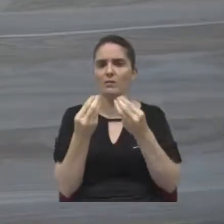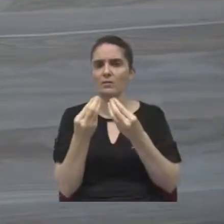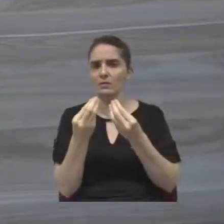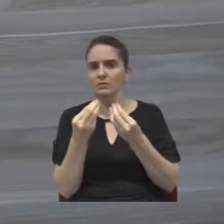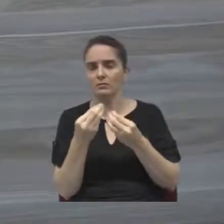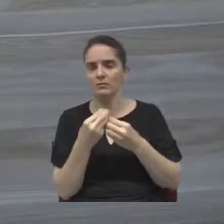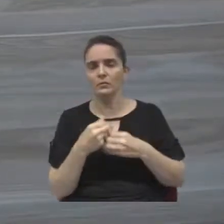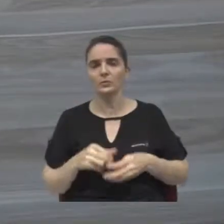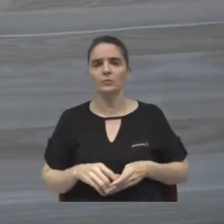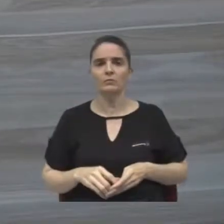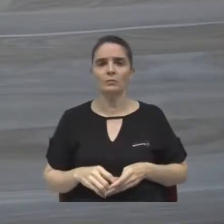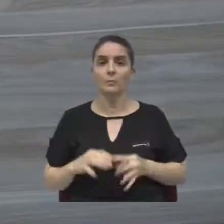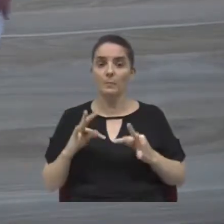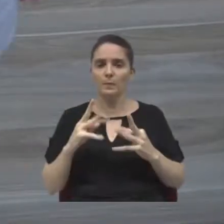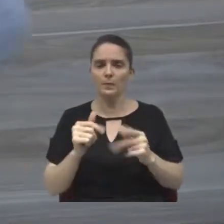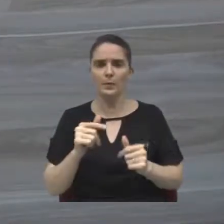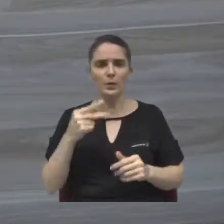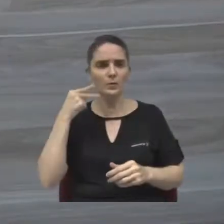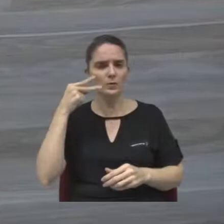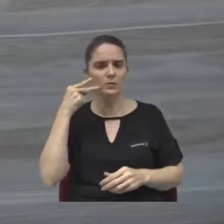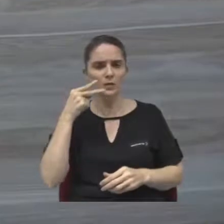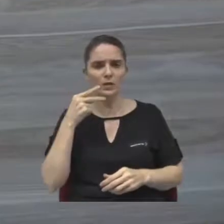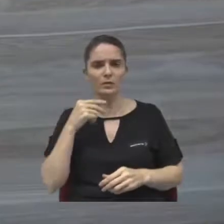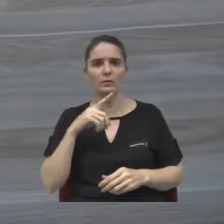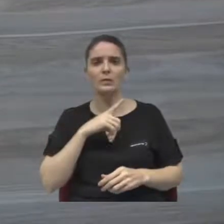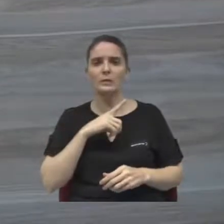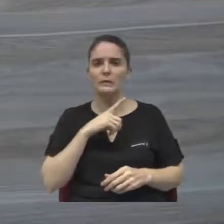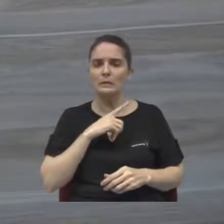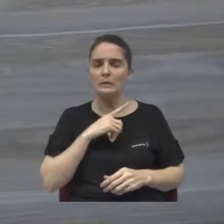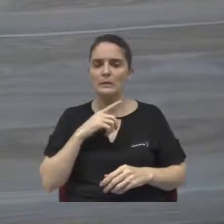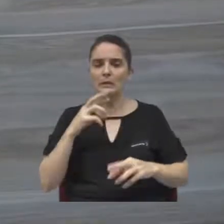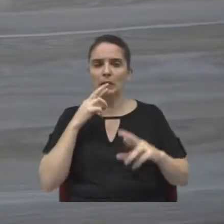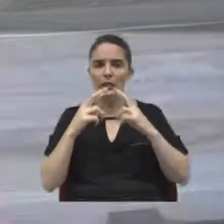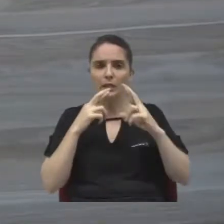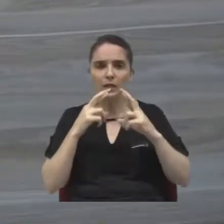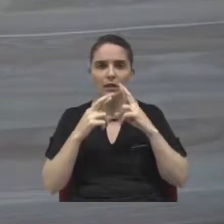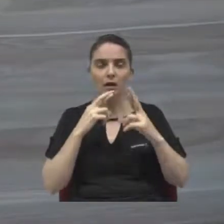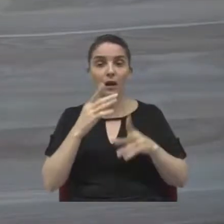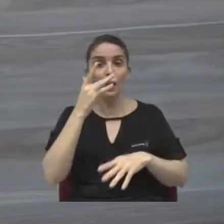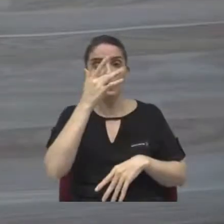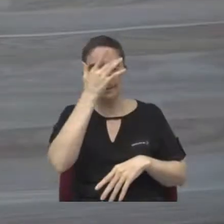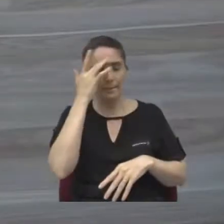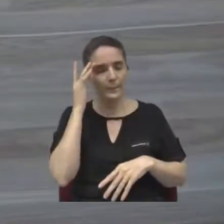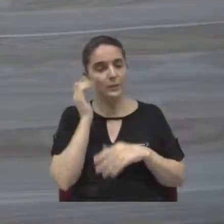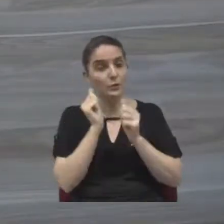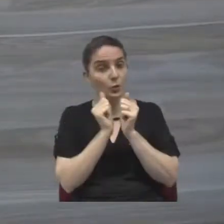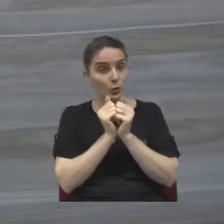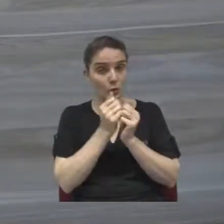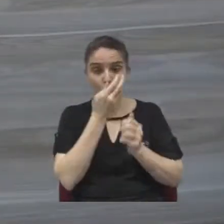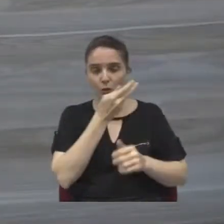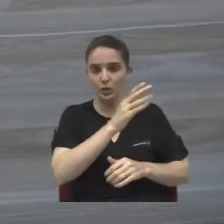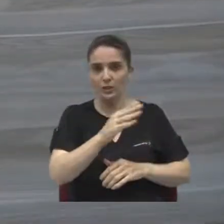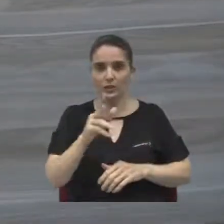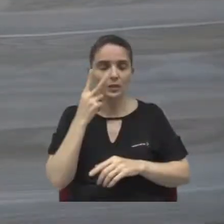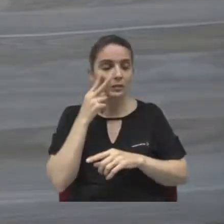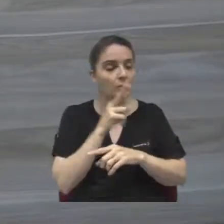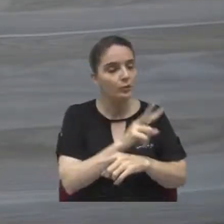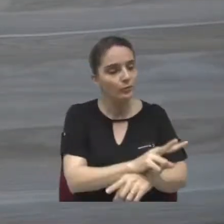todos, inclusive as monitoras, acumulam funções de professoras e vivem estressadas.